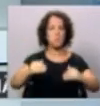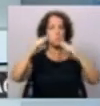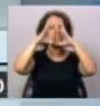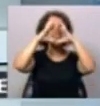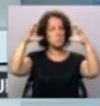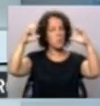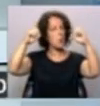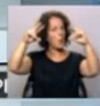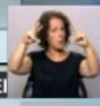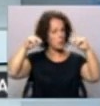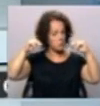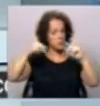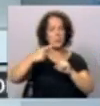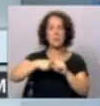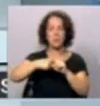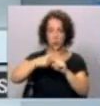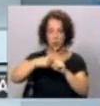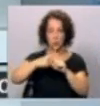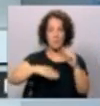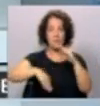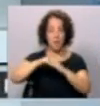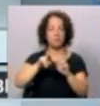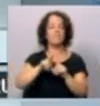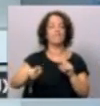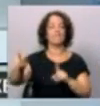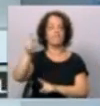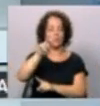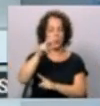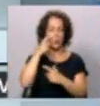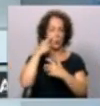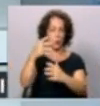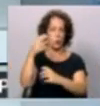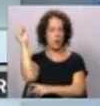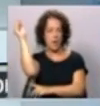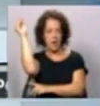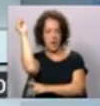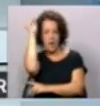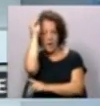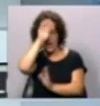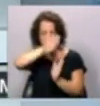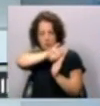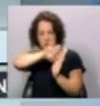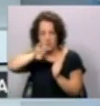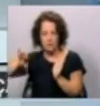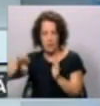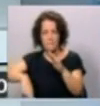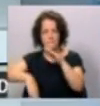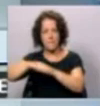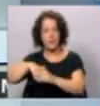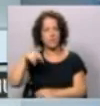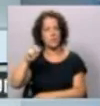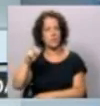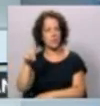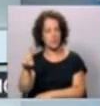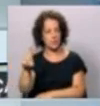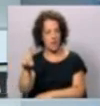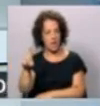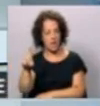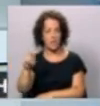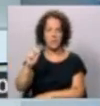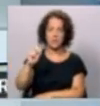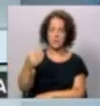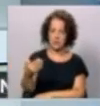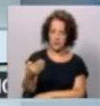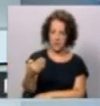subida das temperaturas máximas, especialmente no interior do Alentejo, onde as máximas atingem valores da ordem dos 36 a 37